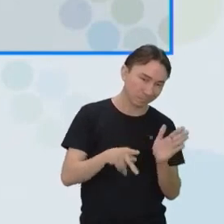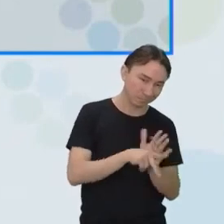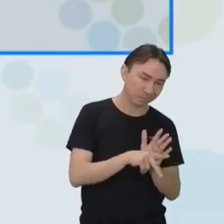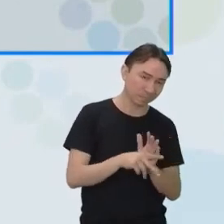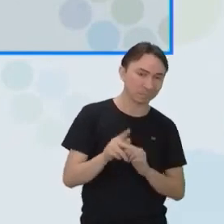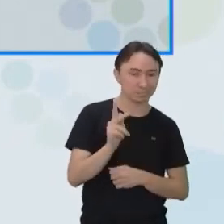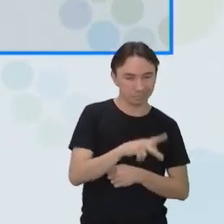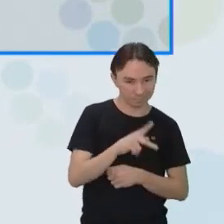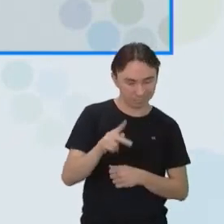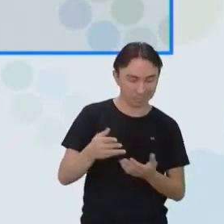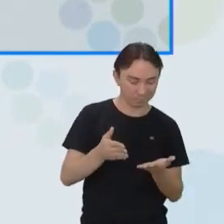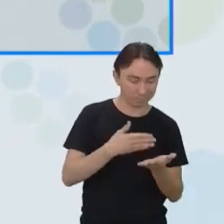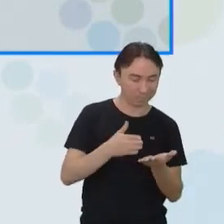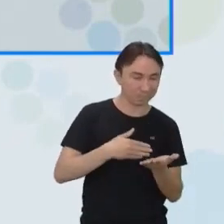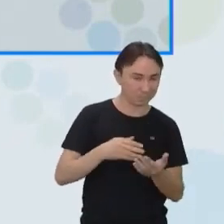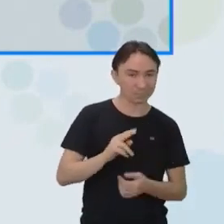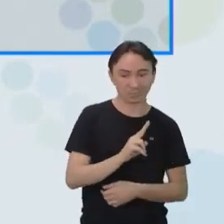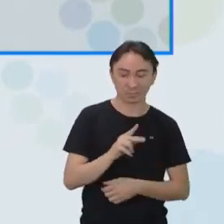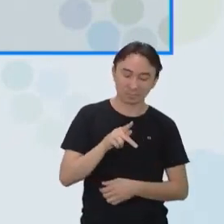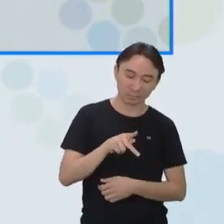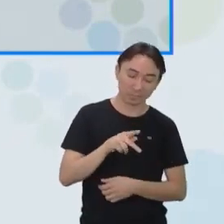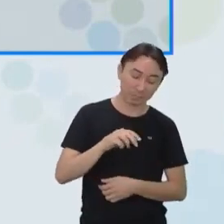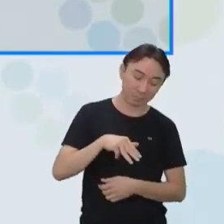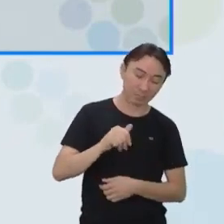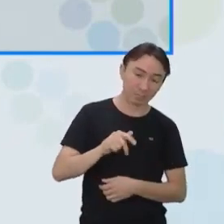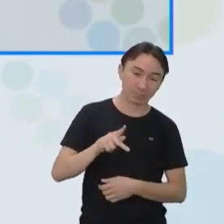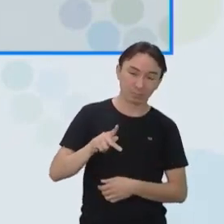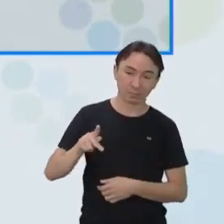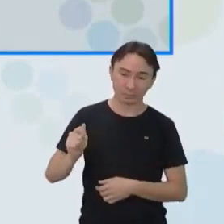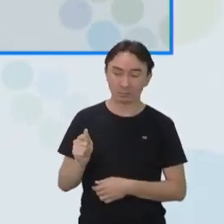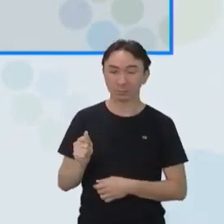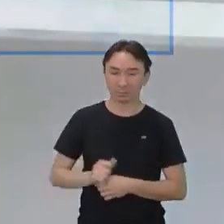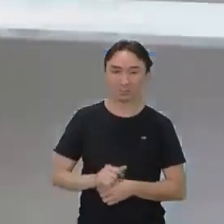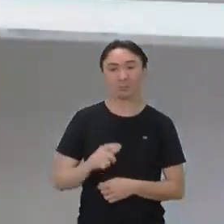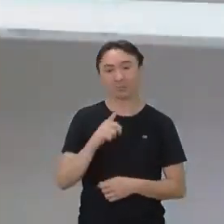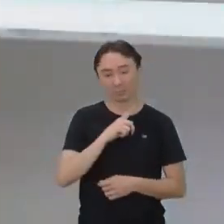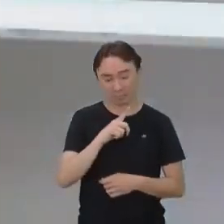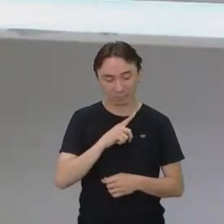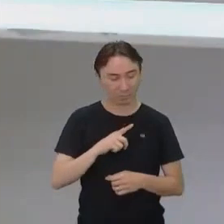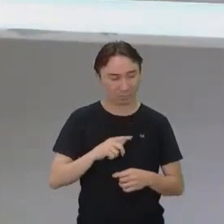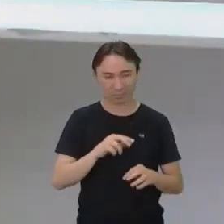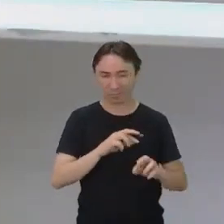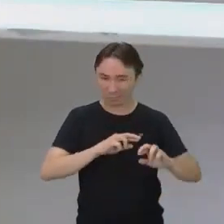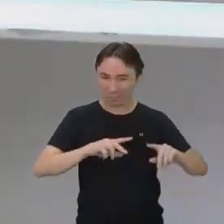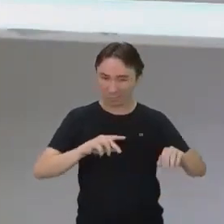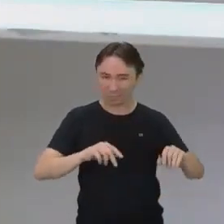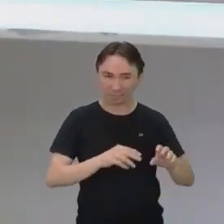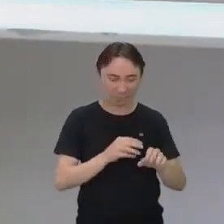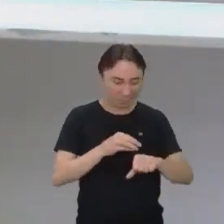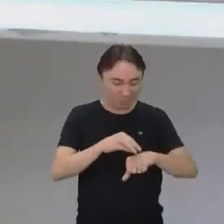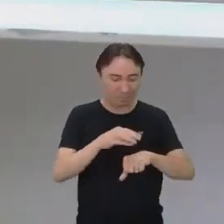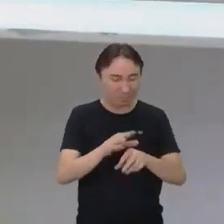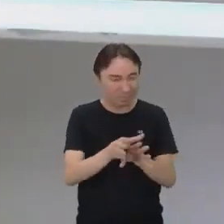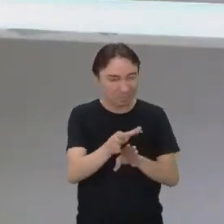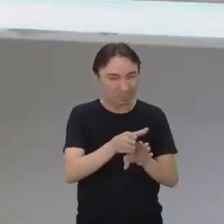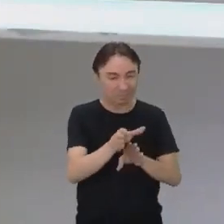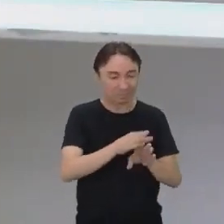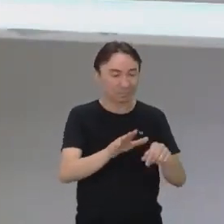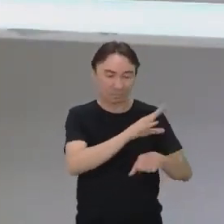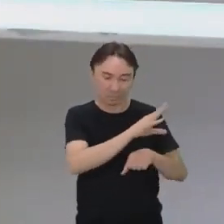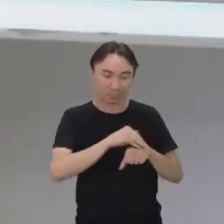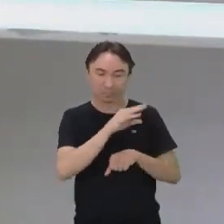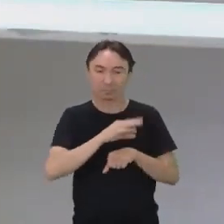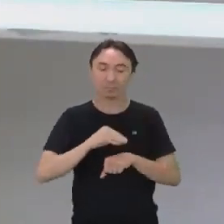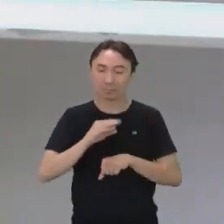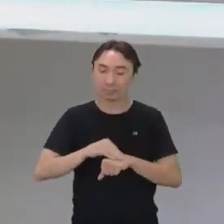foi preparada, fundamentada nas orientações que tem lá no caderno do professor, e ela corresponde à aula de